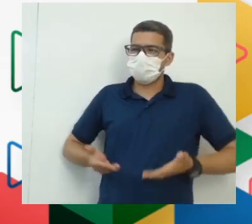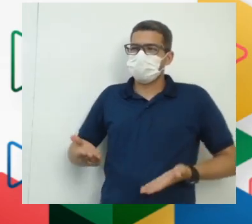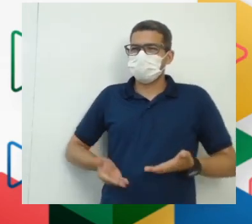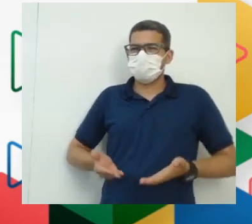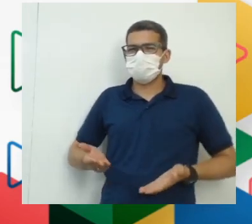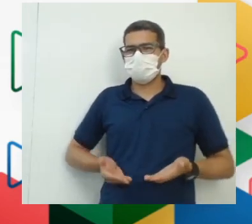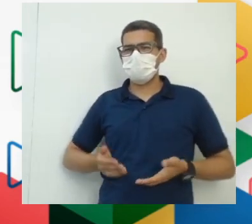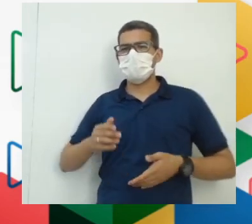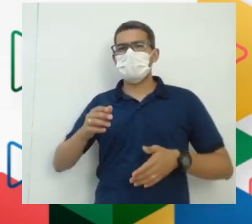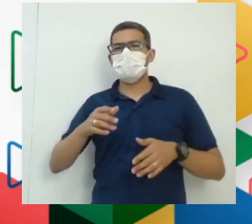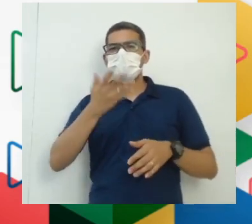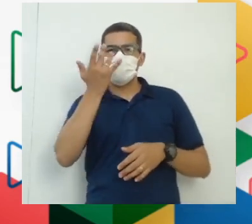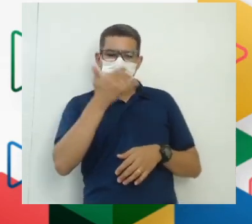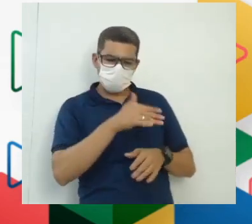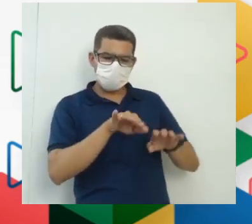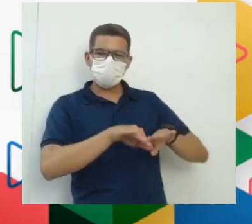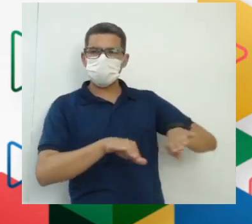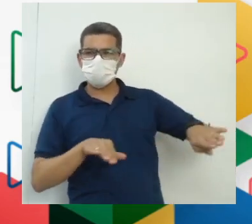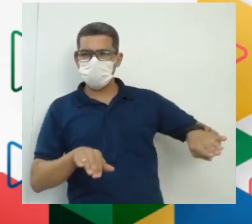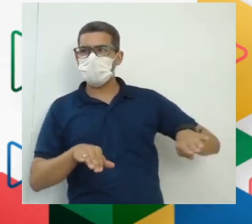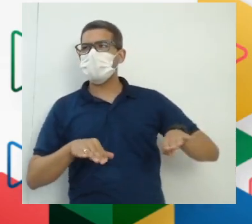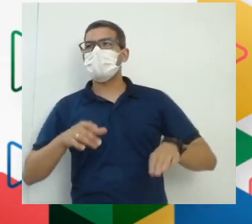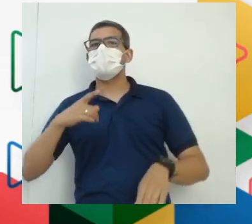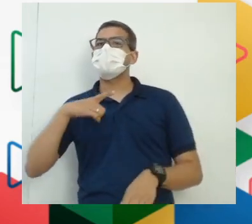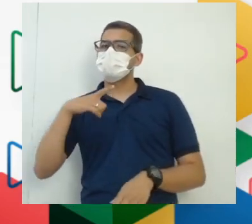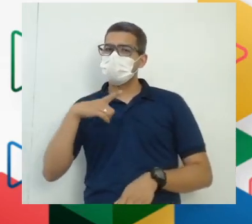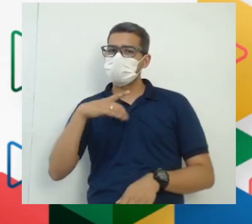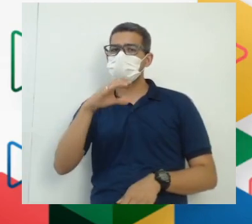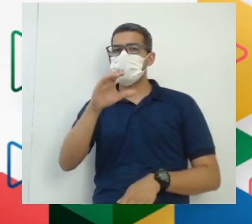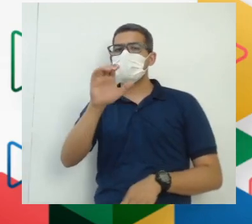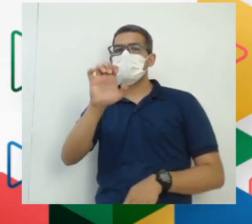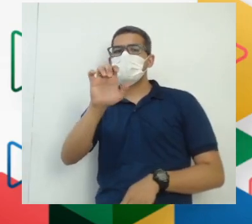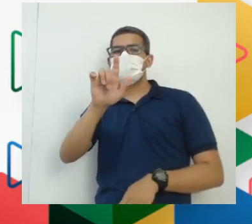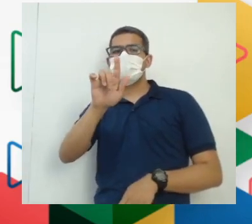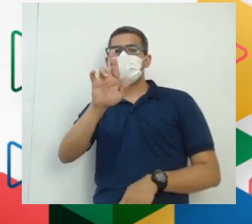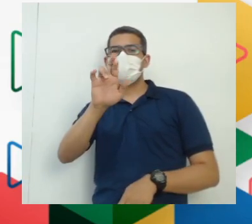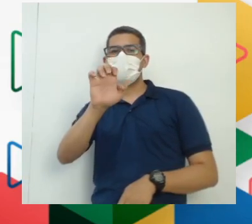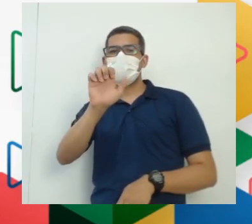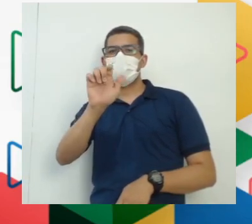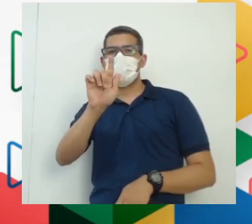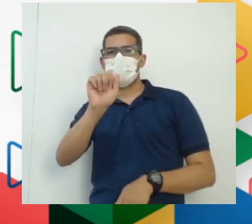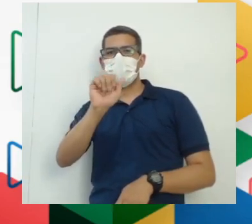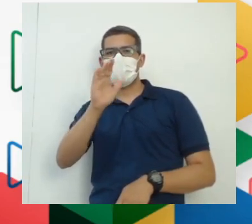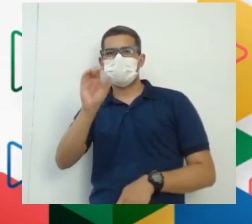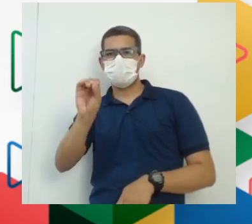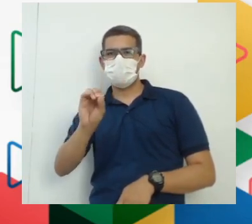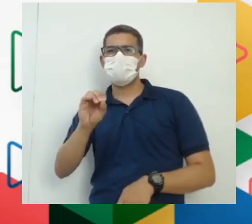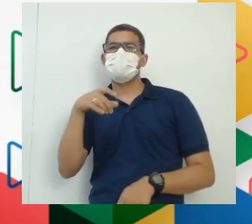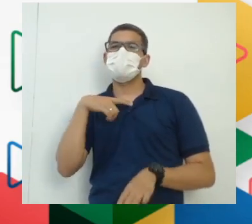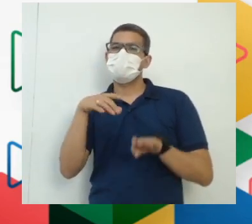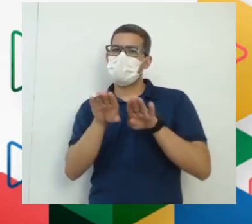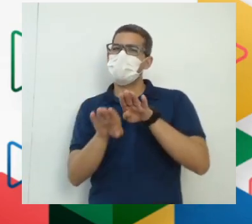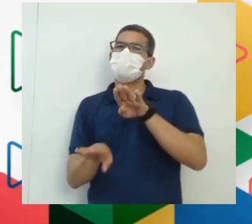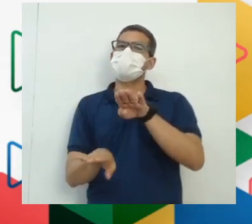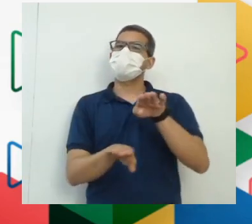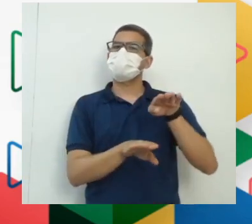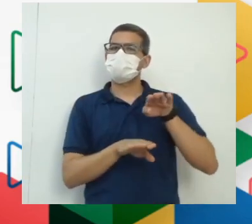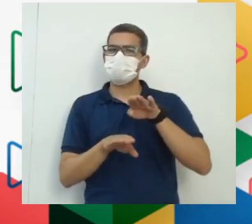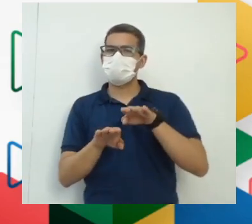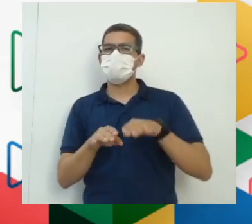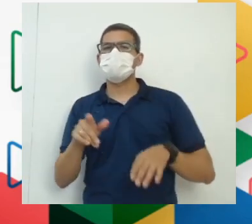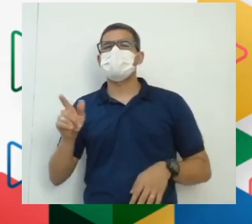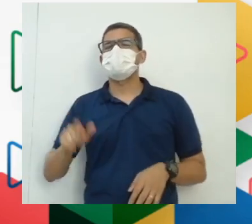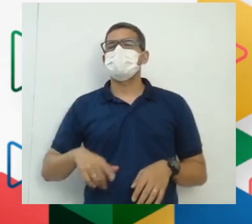estão brincando aqui separado. Rolava sim uma segregação nesse sentido. Então você tem aqui uma desigualdade. Letra